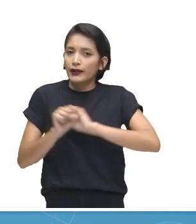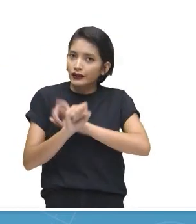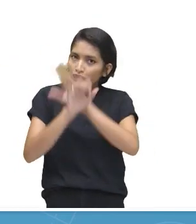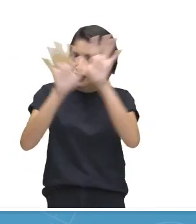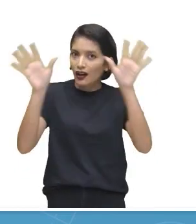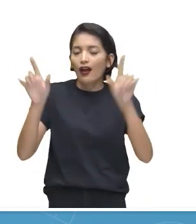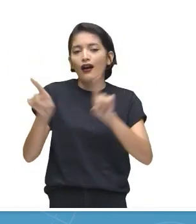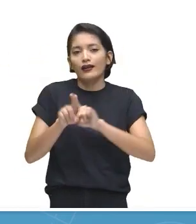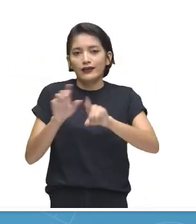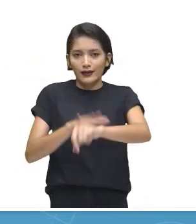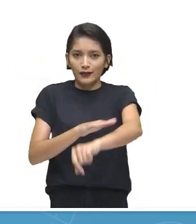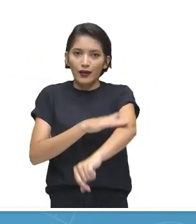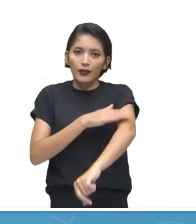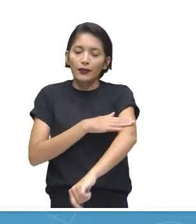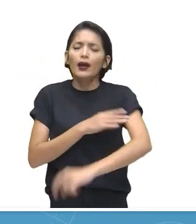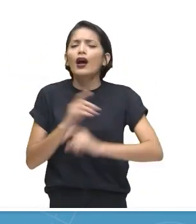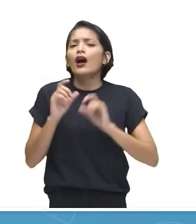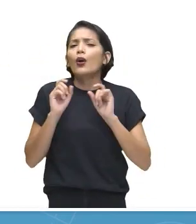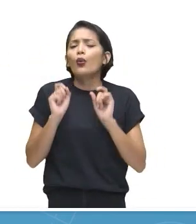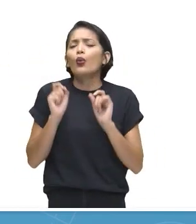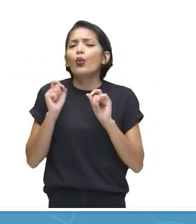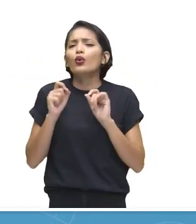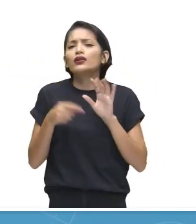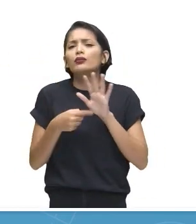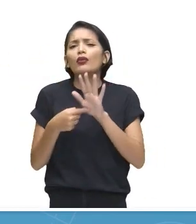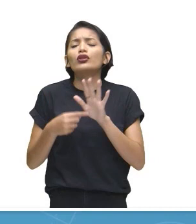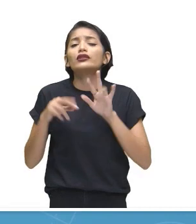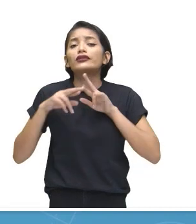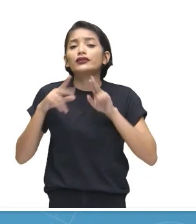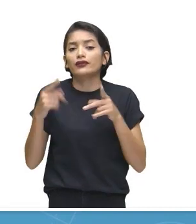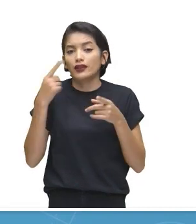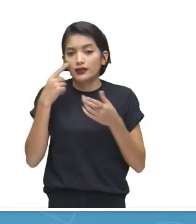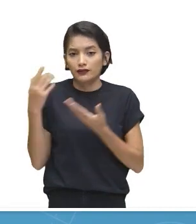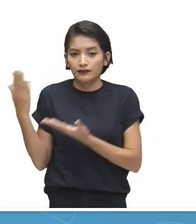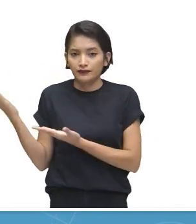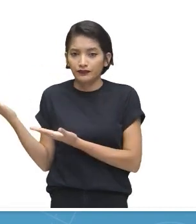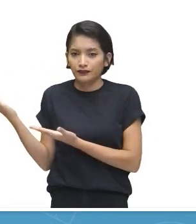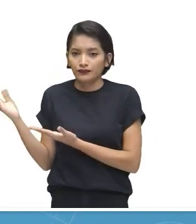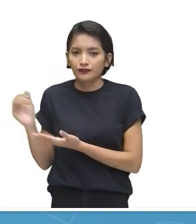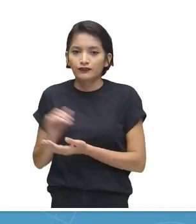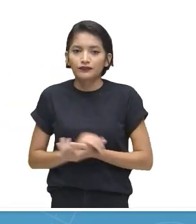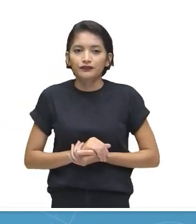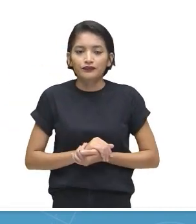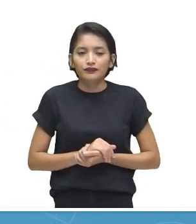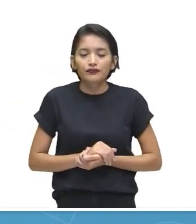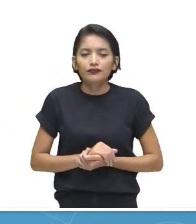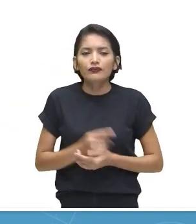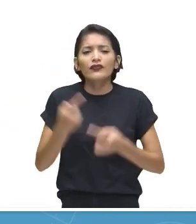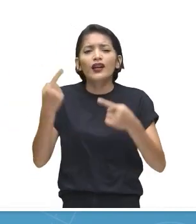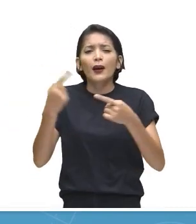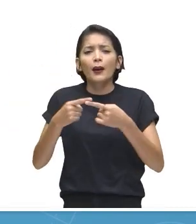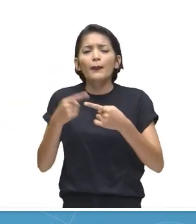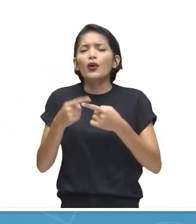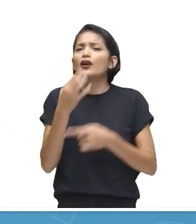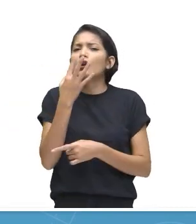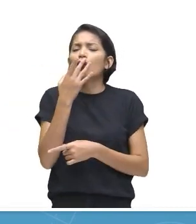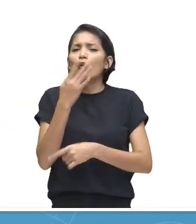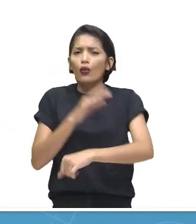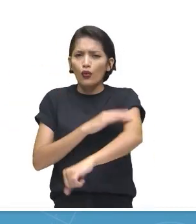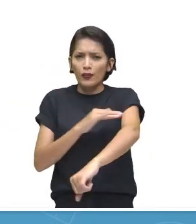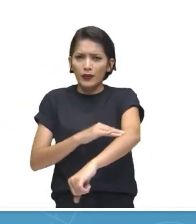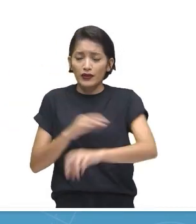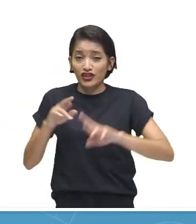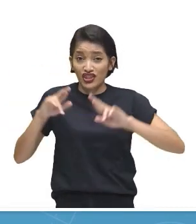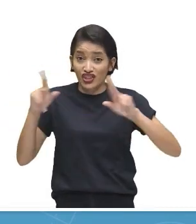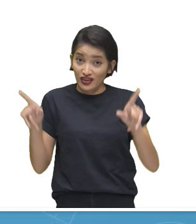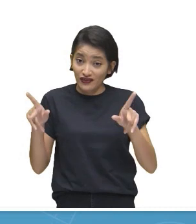por exemplo. E o que traz essa diferença? Vamos ver aí na próxima imagem. Então, olha lá, por que temos cor de pele